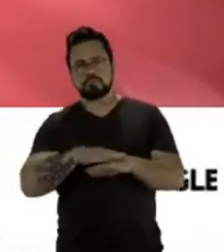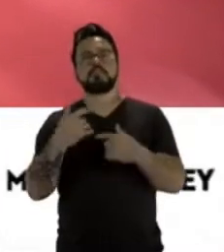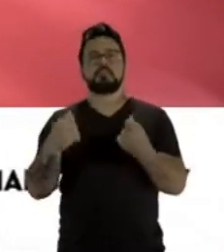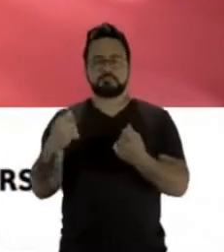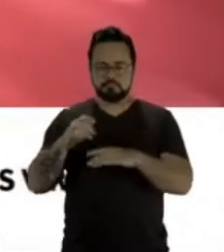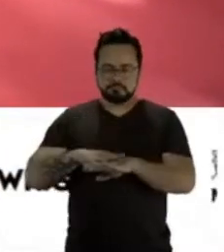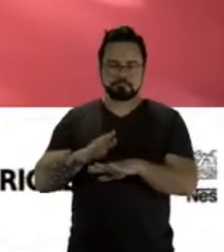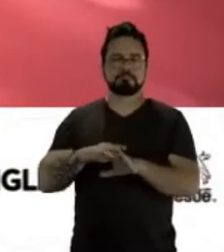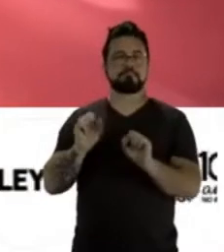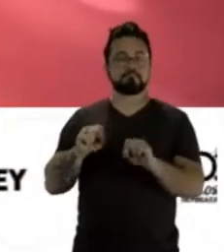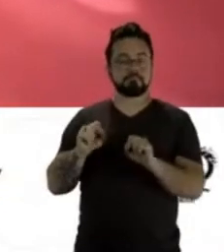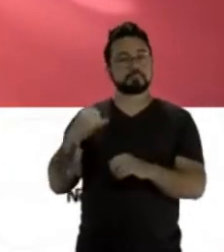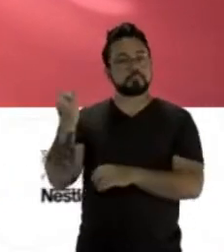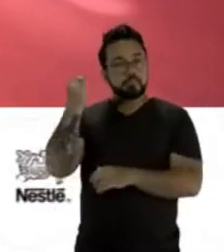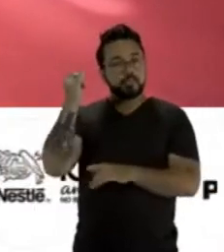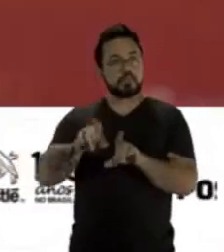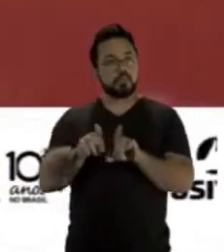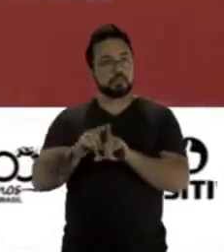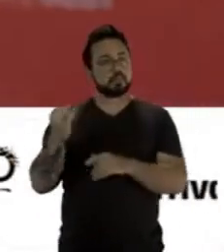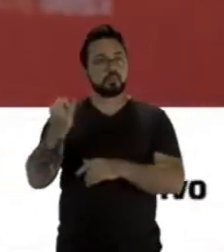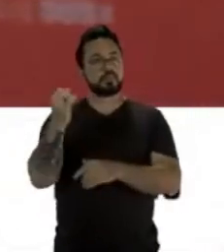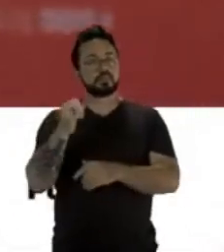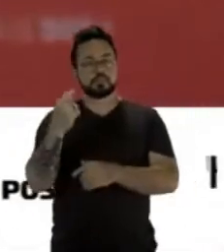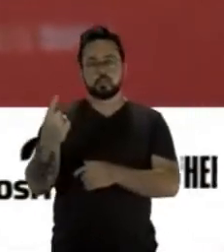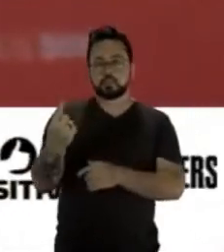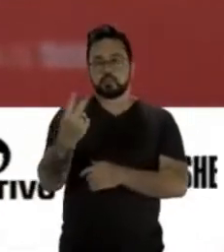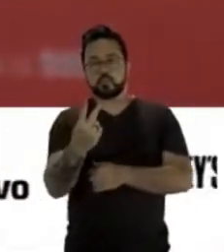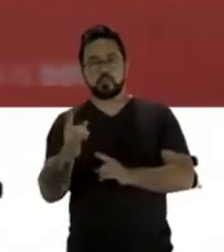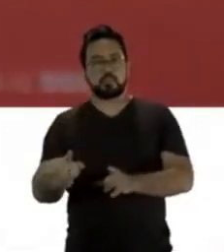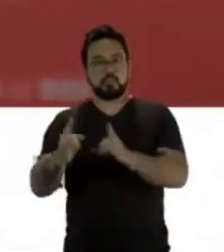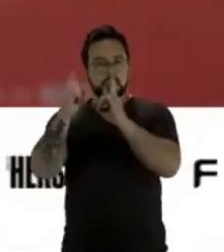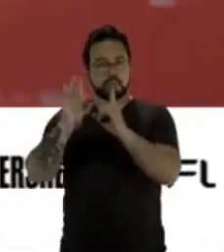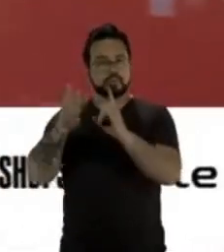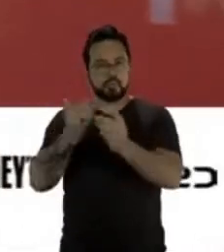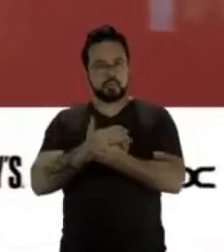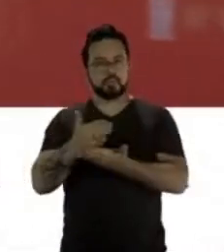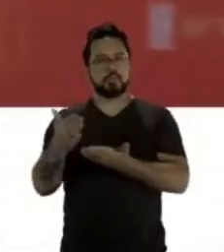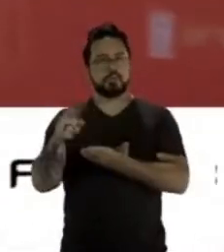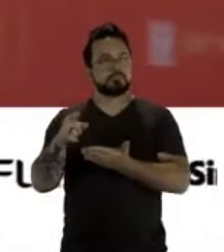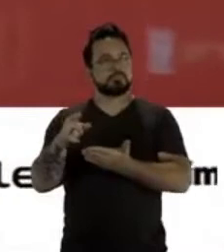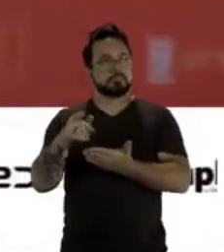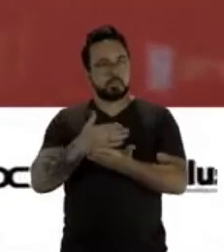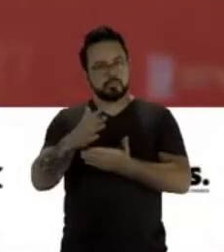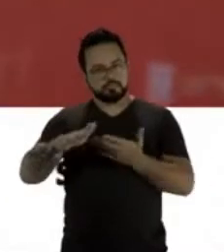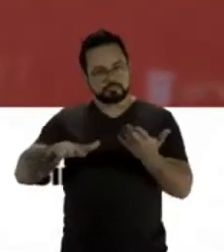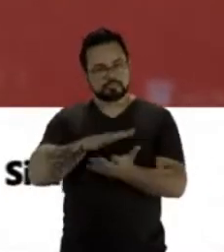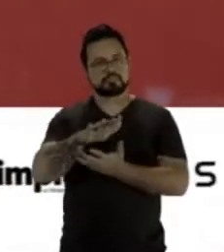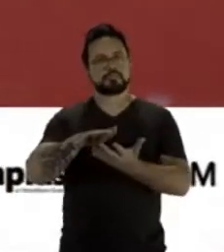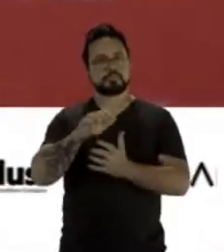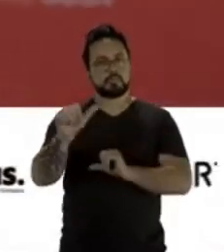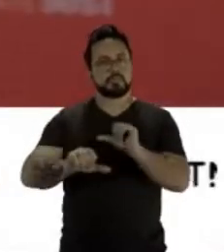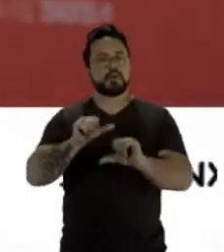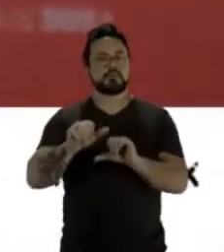gente tem que fazer, assim, a nossa parte. Né? É muito importante, independente de ser um ou dois em um prédio, já é um grande avanço. É assim que começam as mobilizações e as grandes